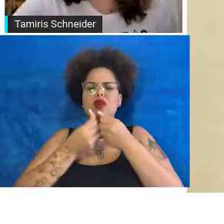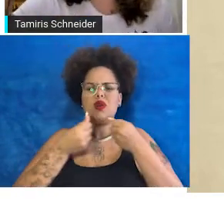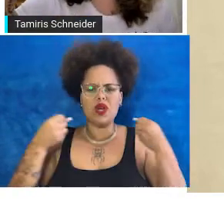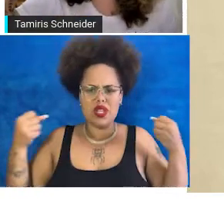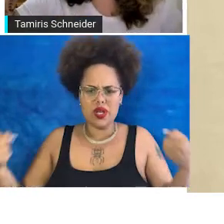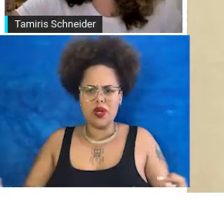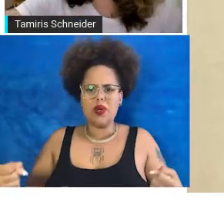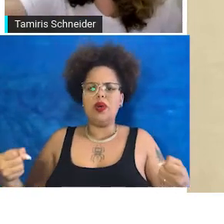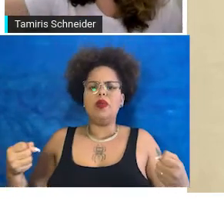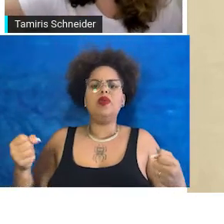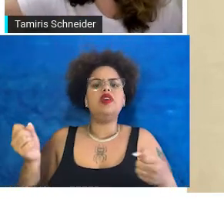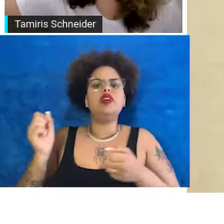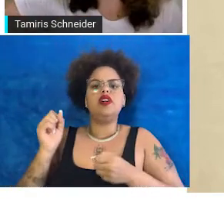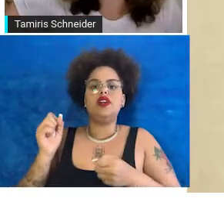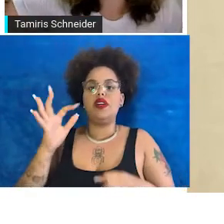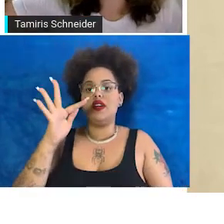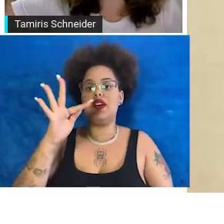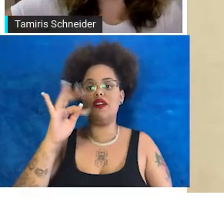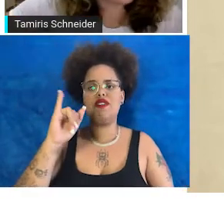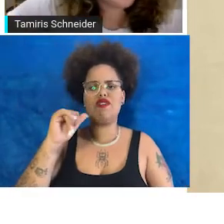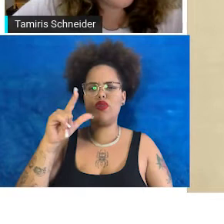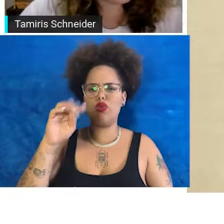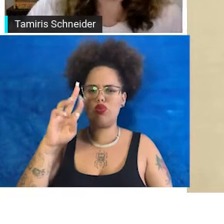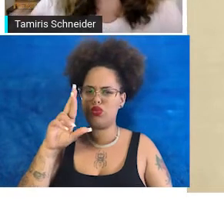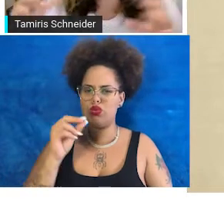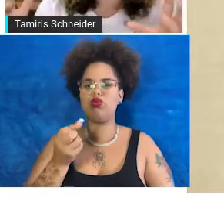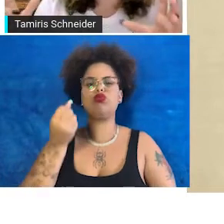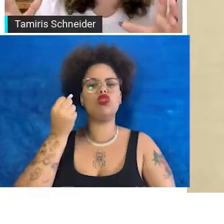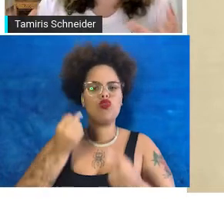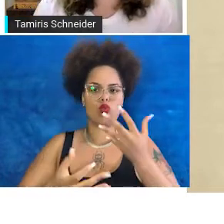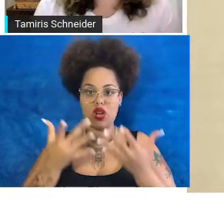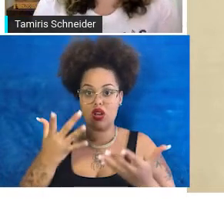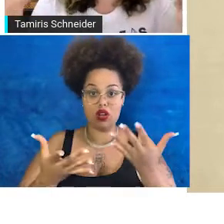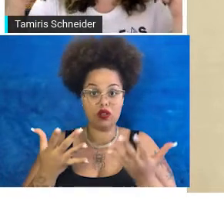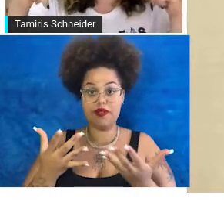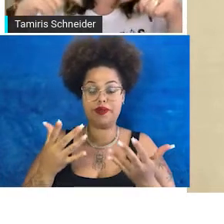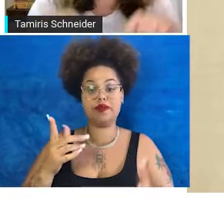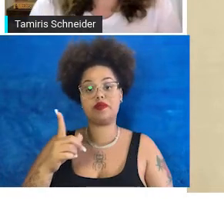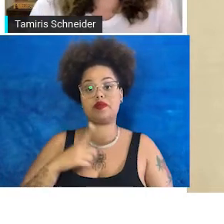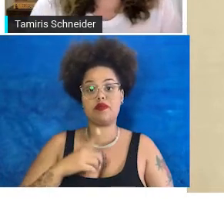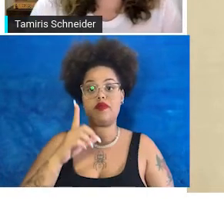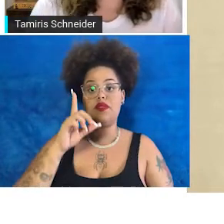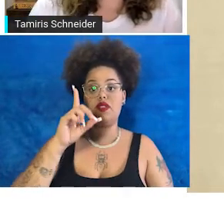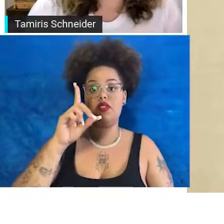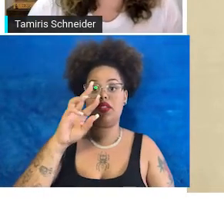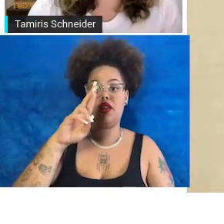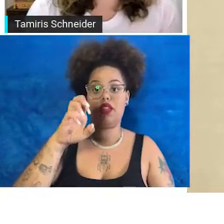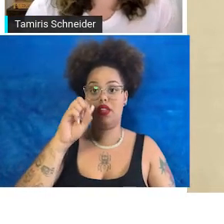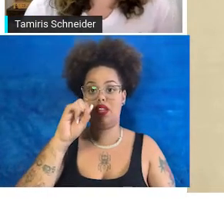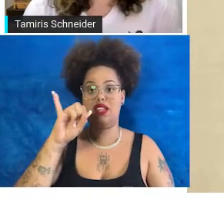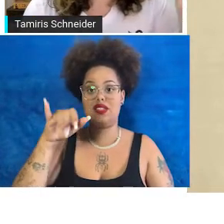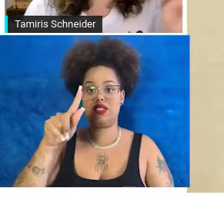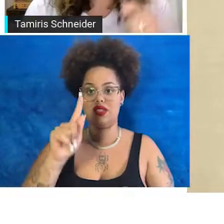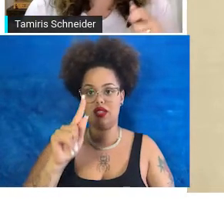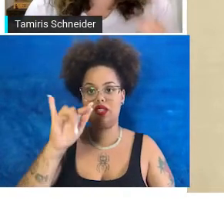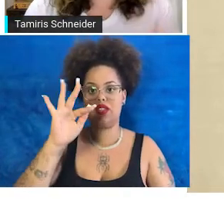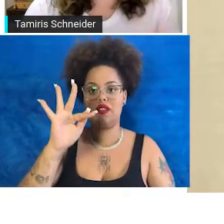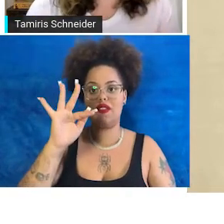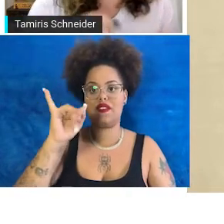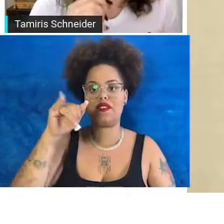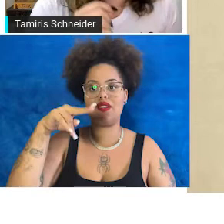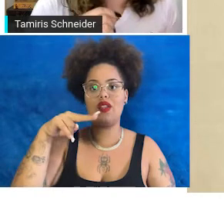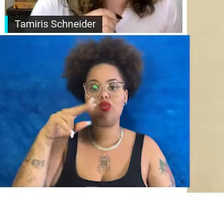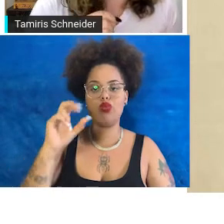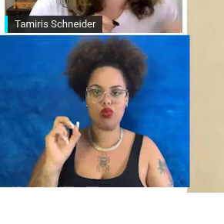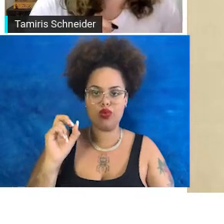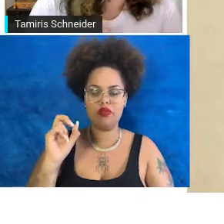guarda-roupa, filtro, fogão, são os dressings. E tem os dressings finos, que são os pequenos.